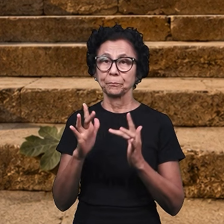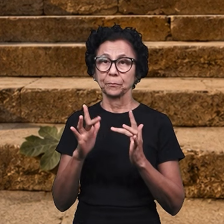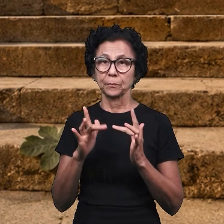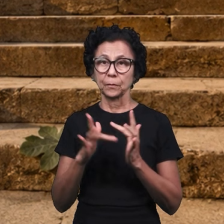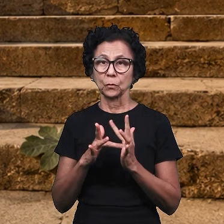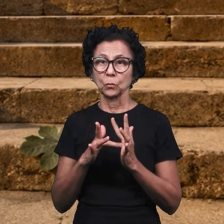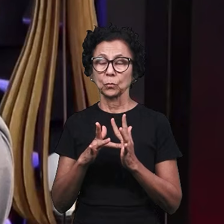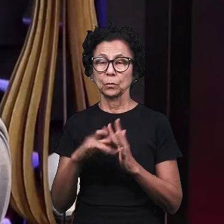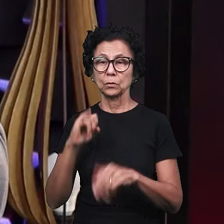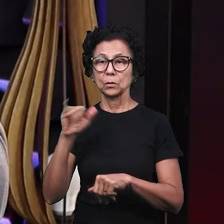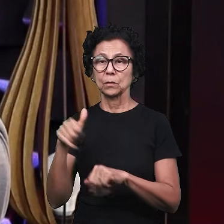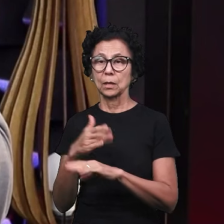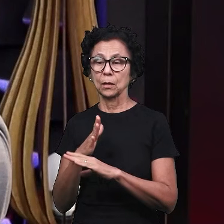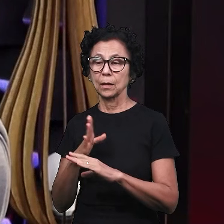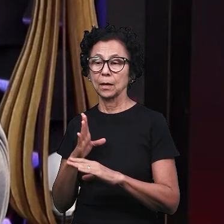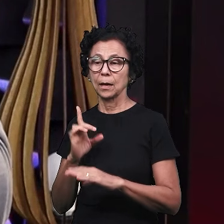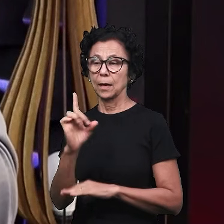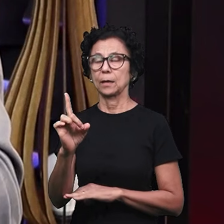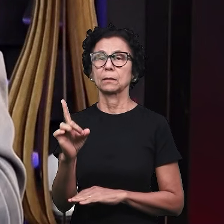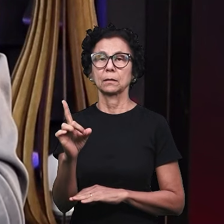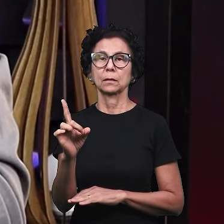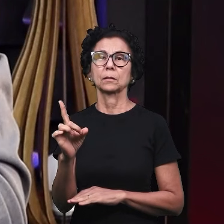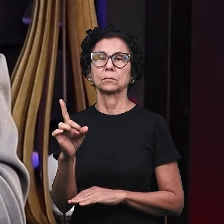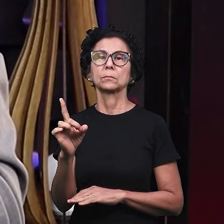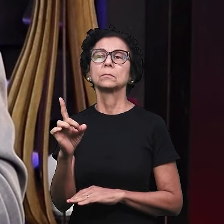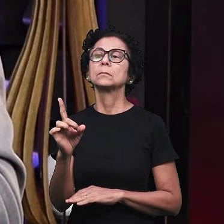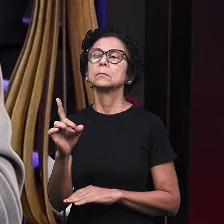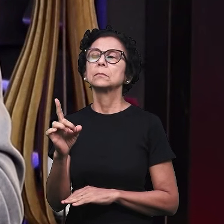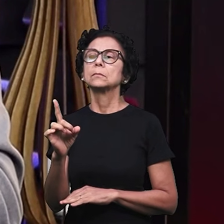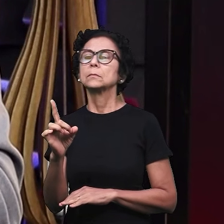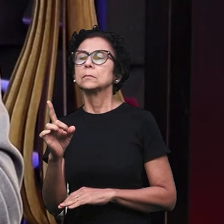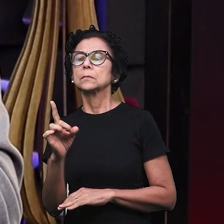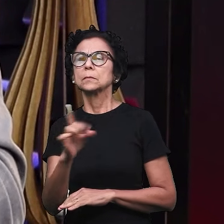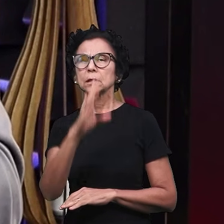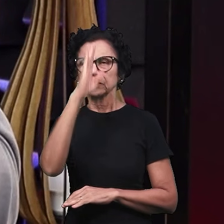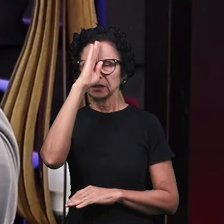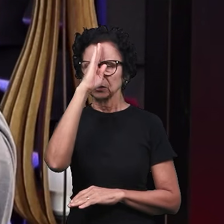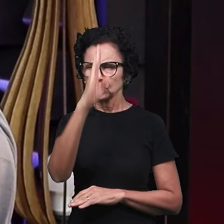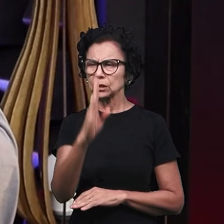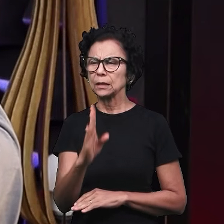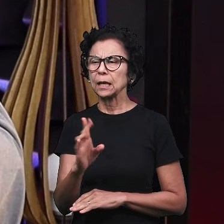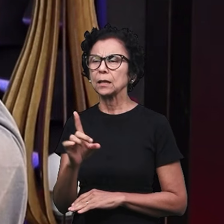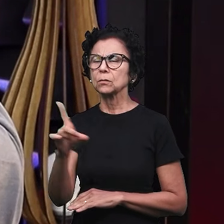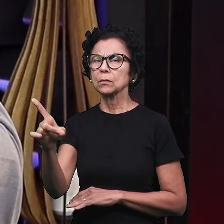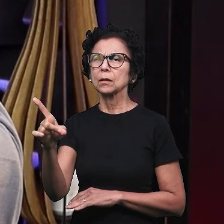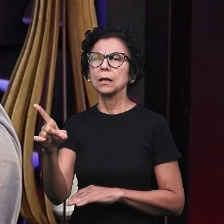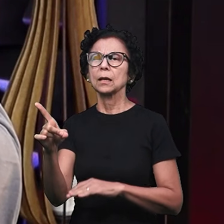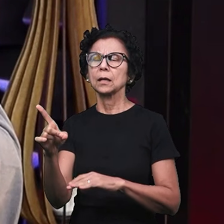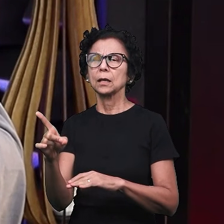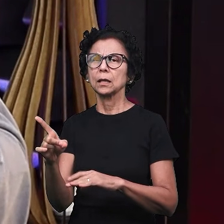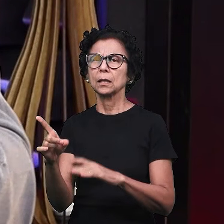entra em Jerusalém e ele vai direto ao templo. Ele não para ali para